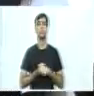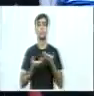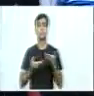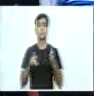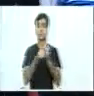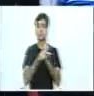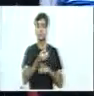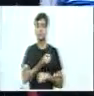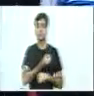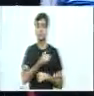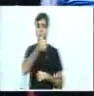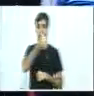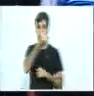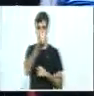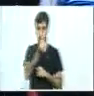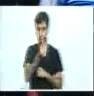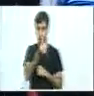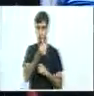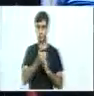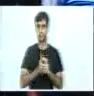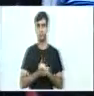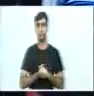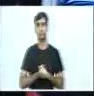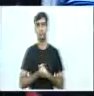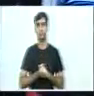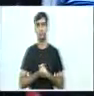Representação 016.